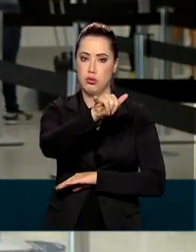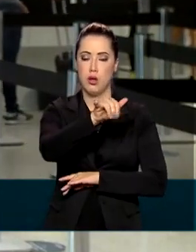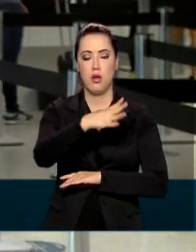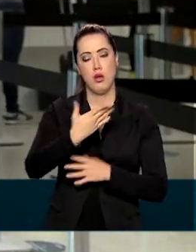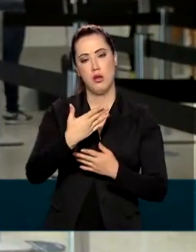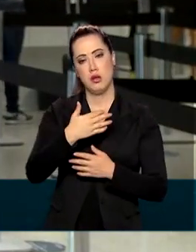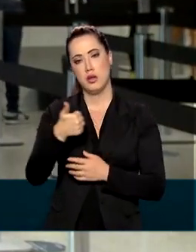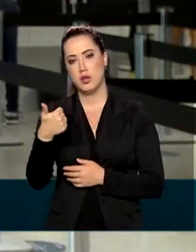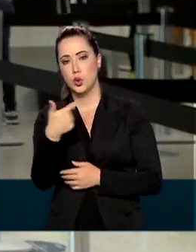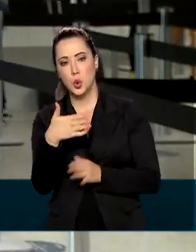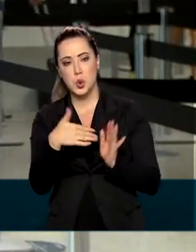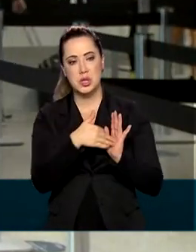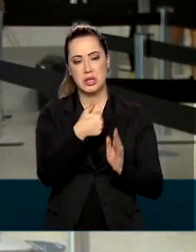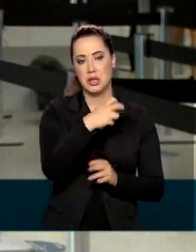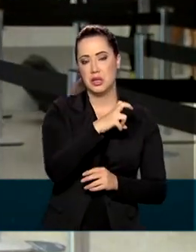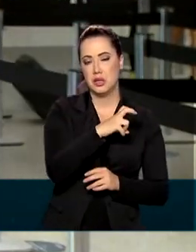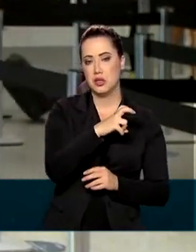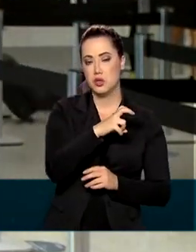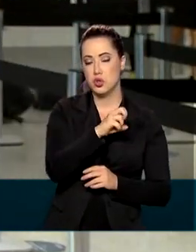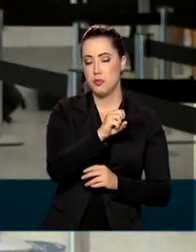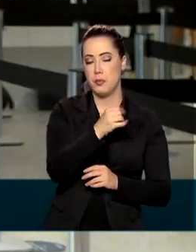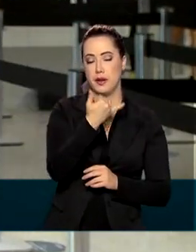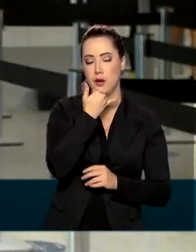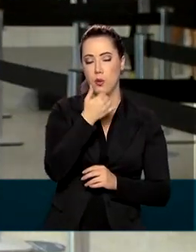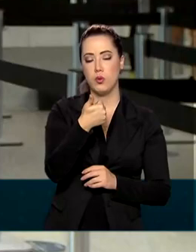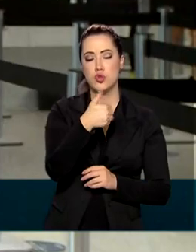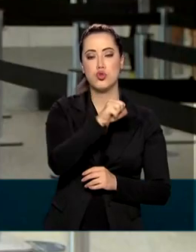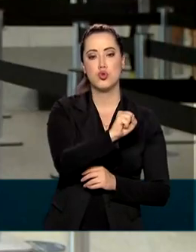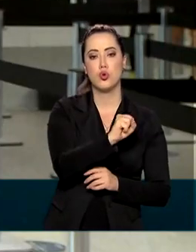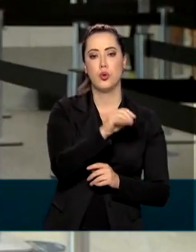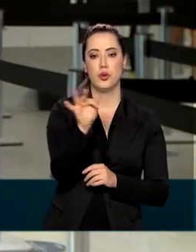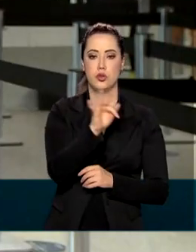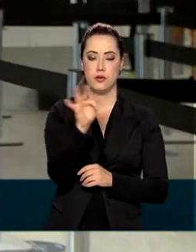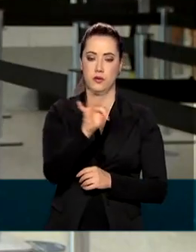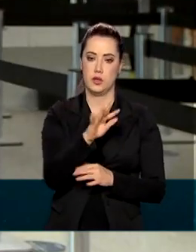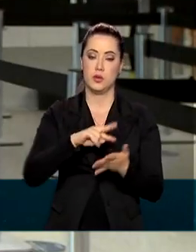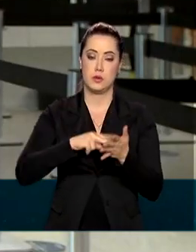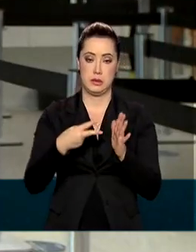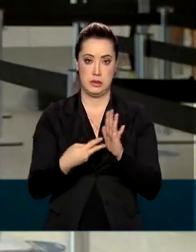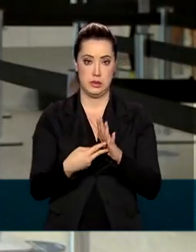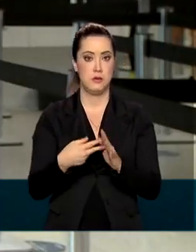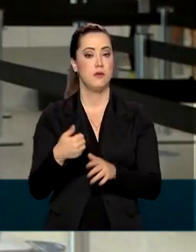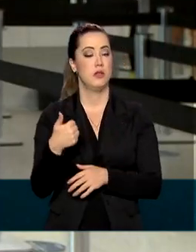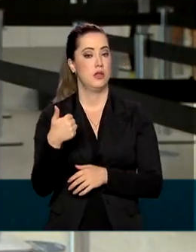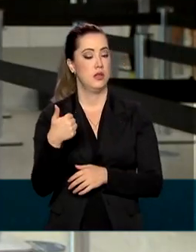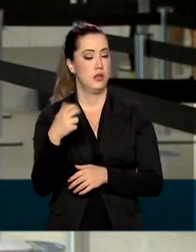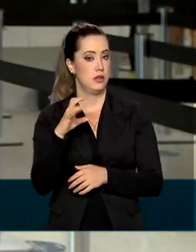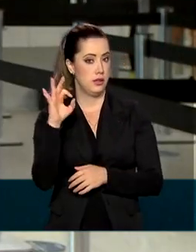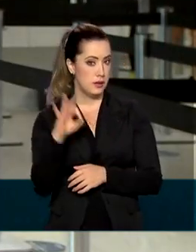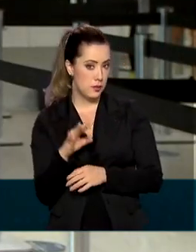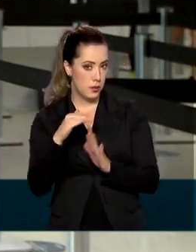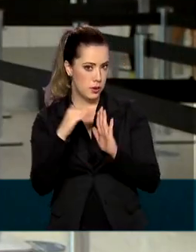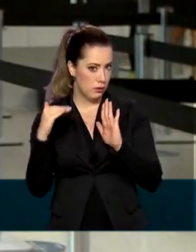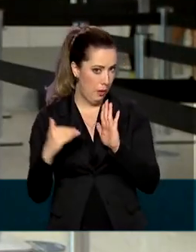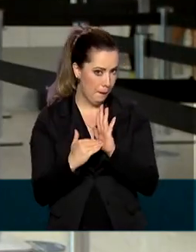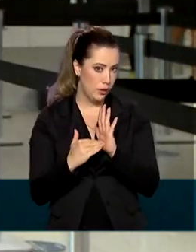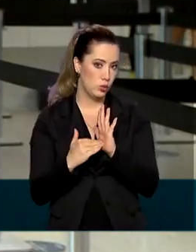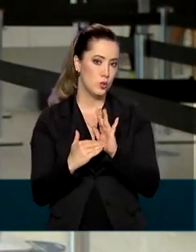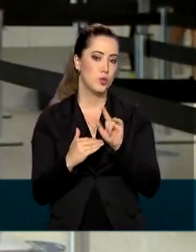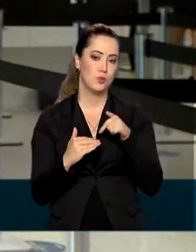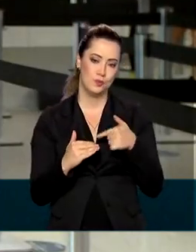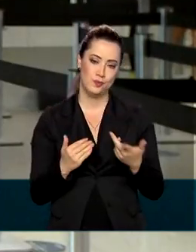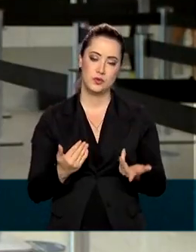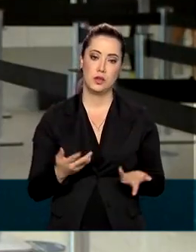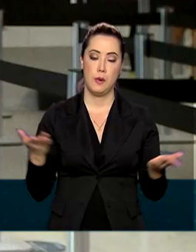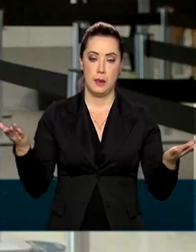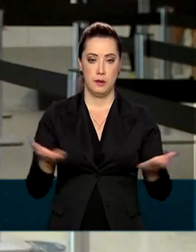isso representa 45 porcento a menos na comparação com o carnaval do ano passado agora mesmo com o movimento menor